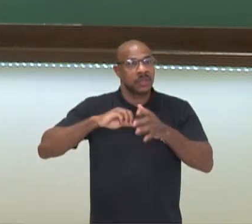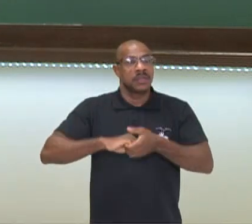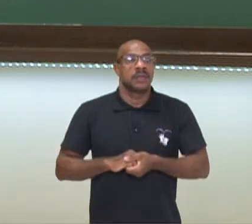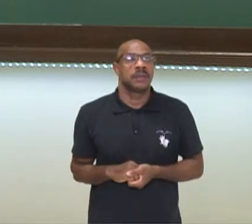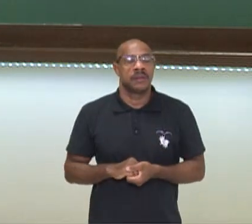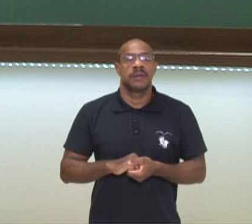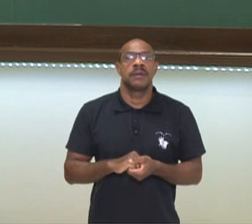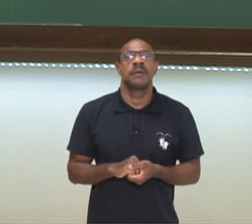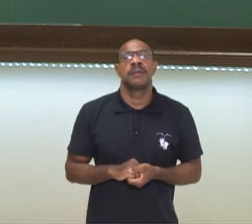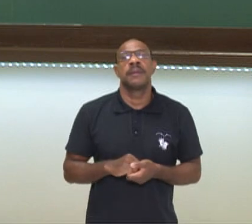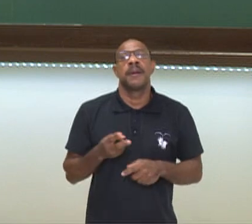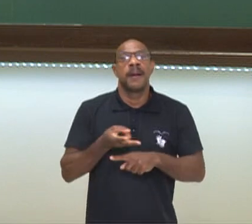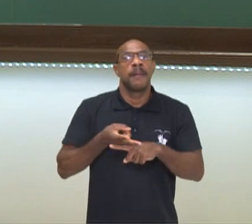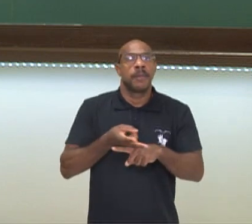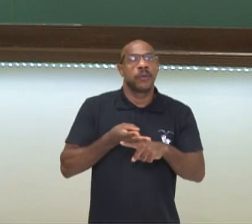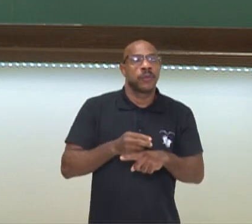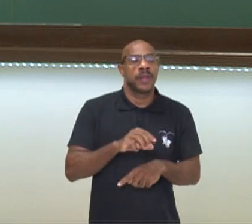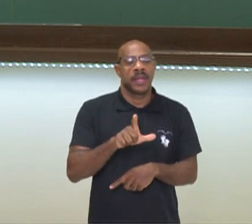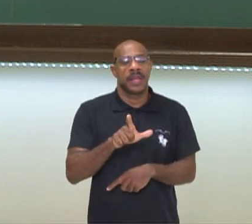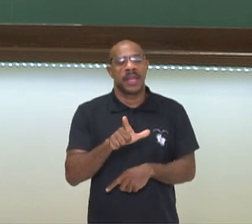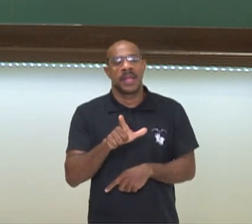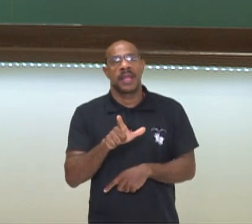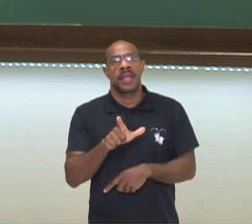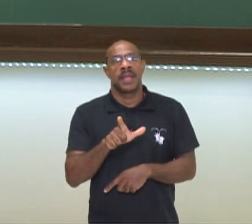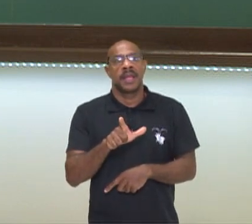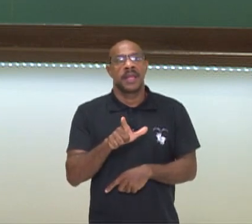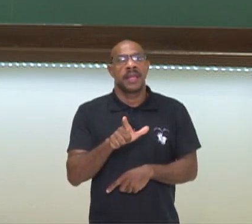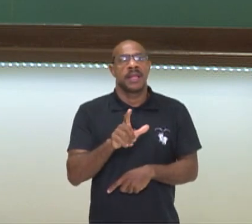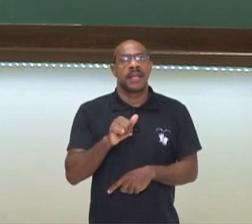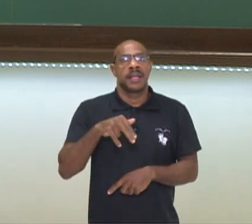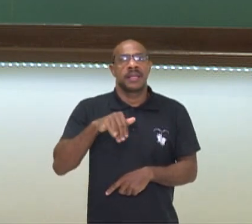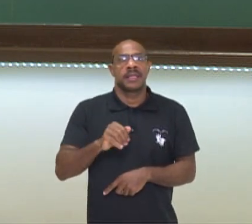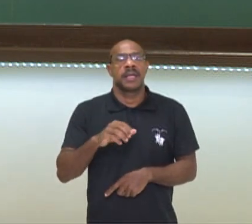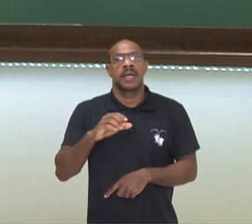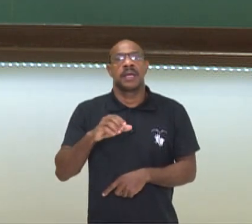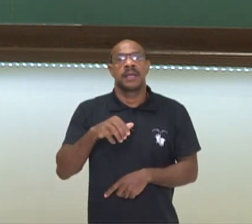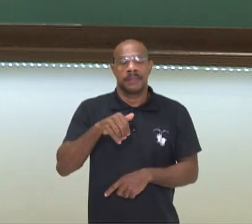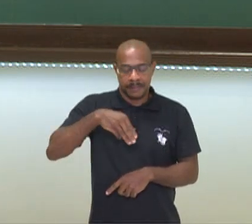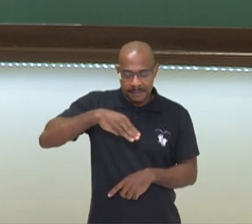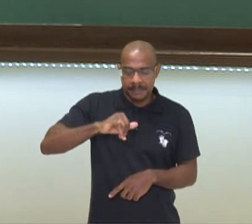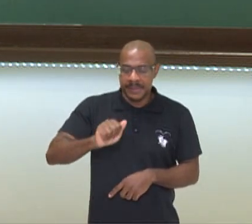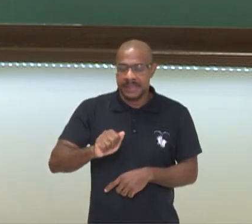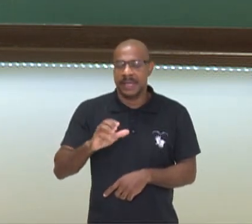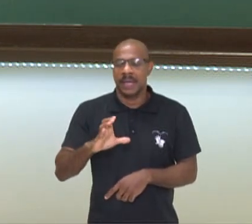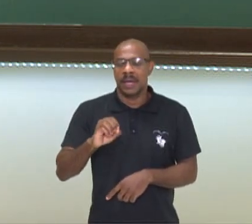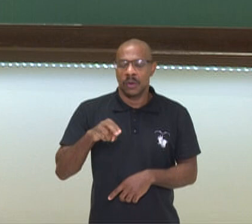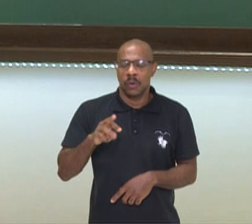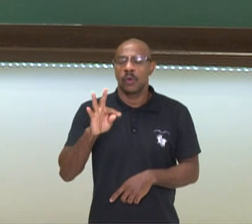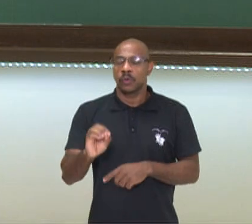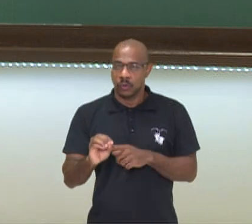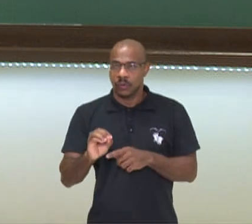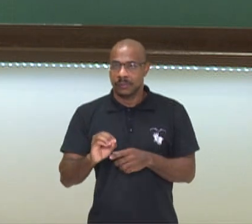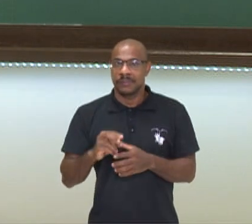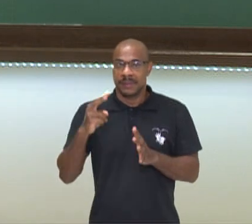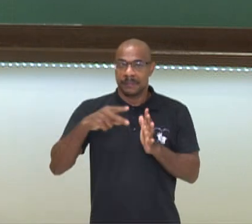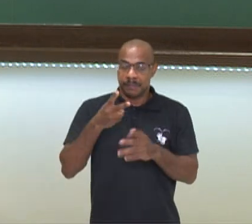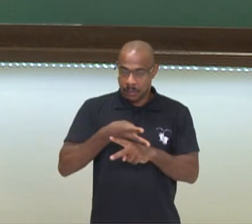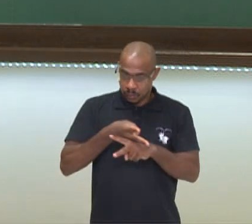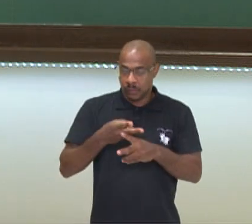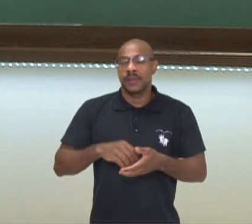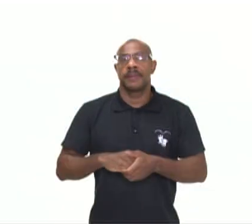moschen la Mia Couto vocês vão adorar ler os livros dele depois essa fala minha